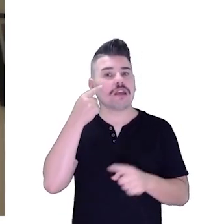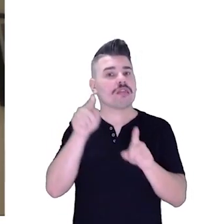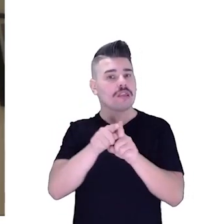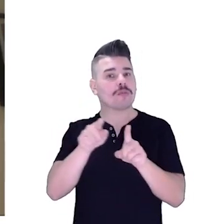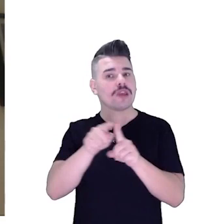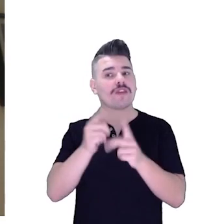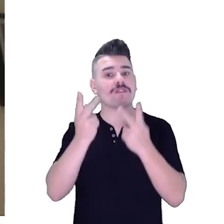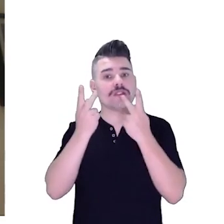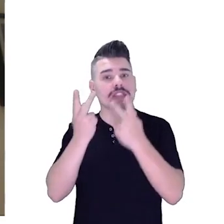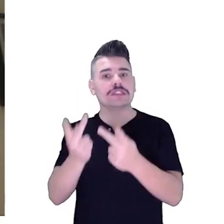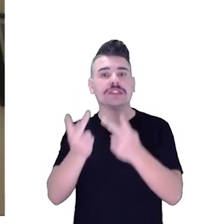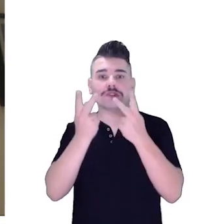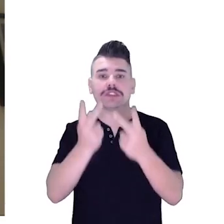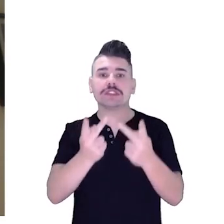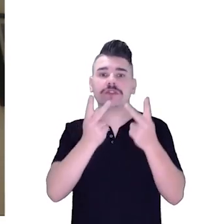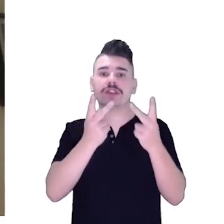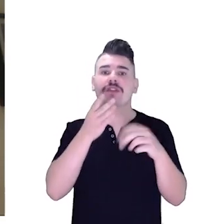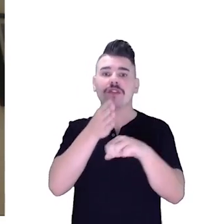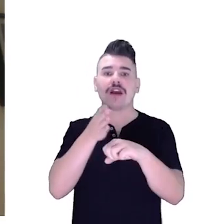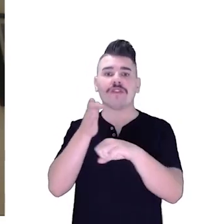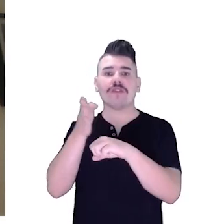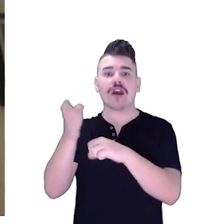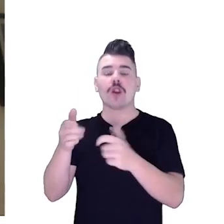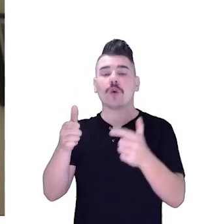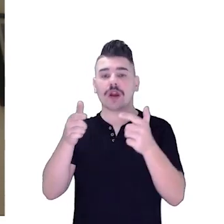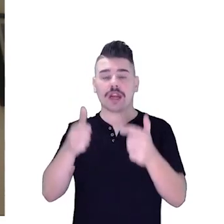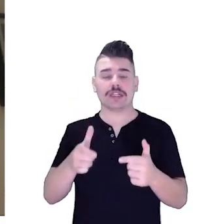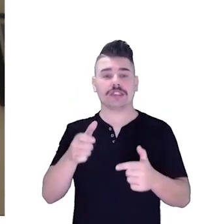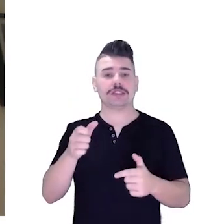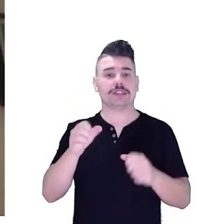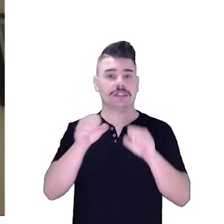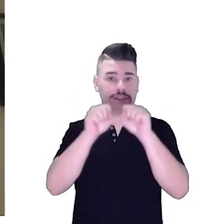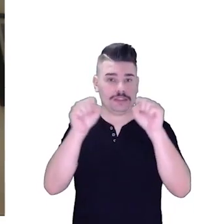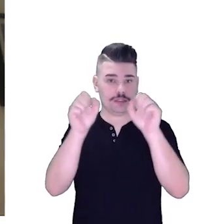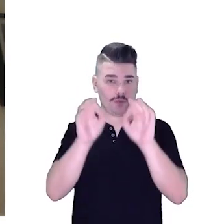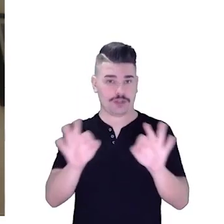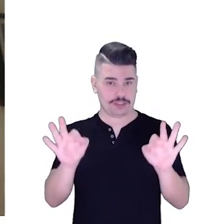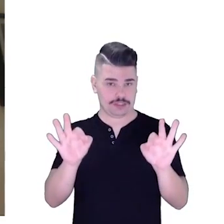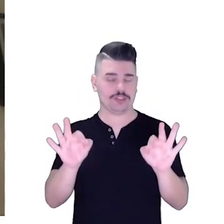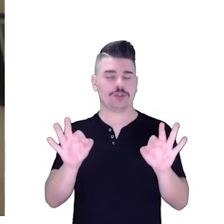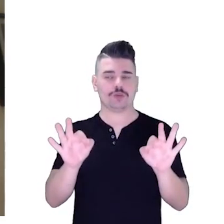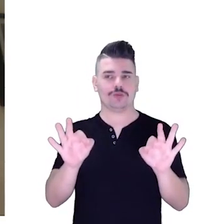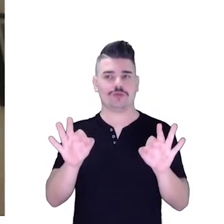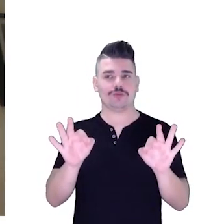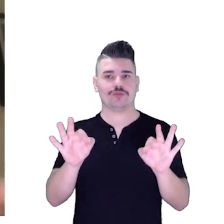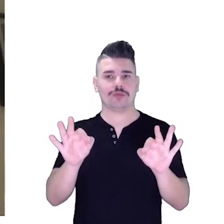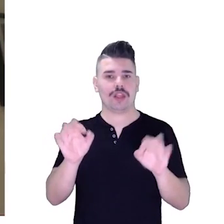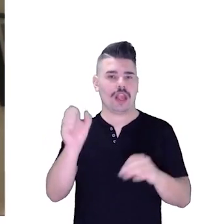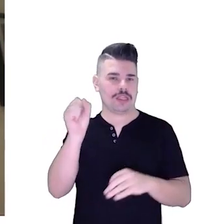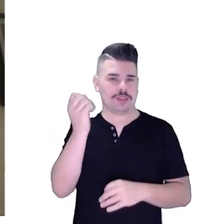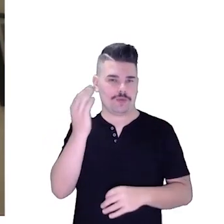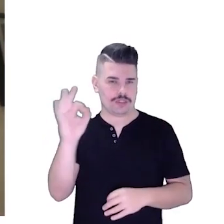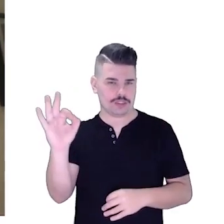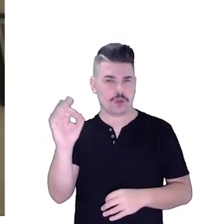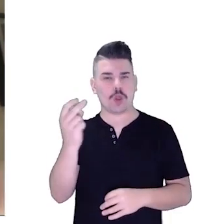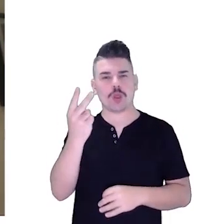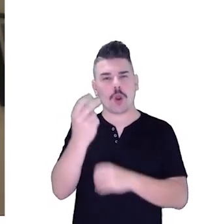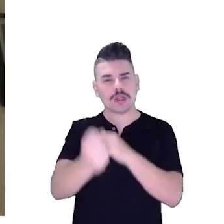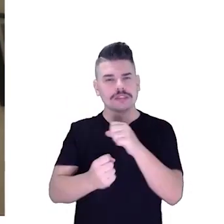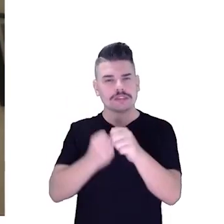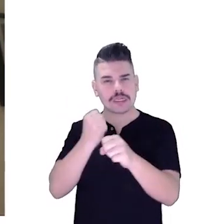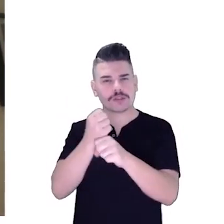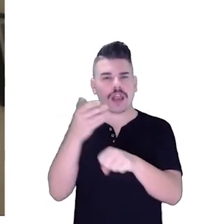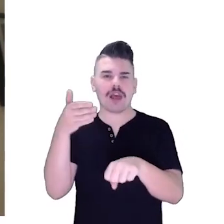visitava, visita São Francisco com uma certa frequência, né? Pelo menos uma vez a cada dois anos, às vezes